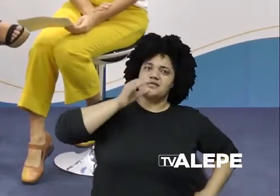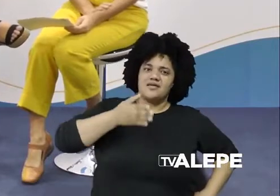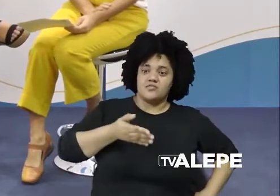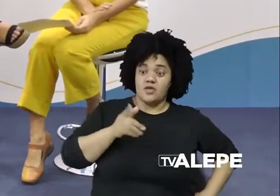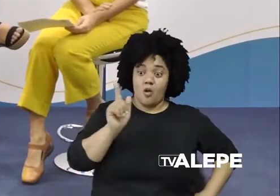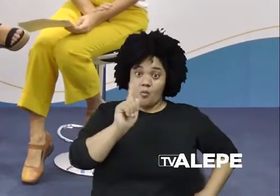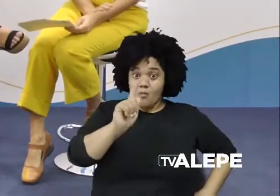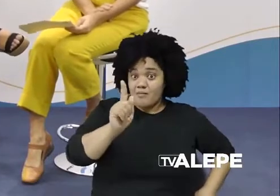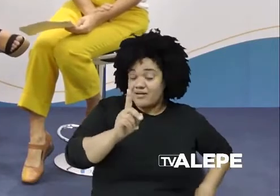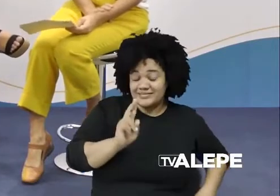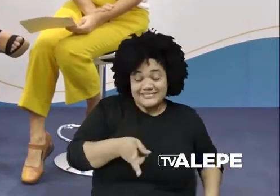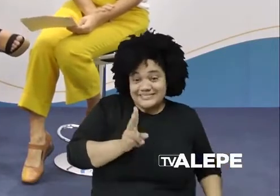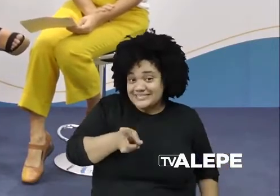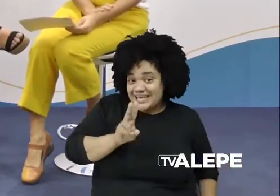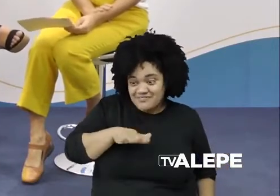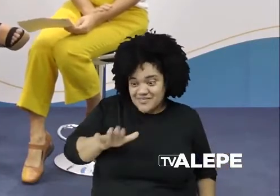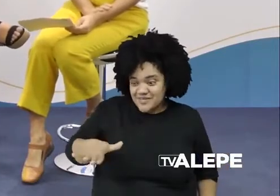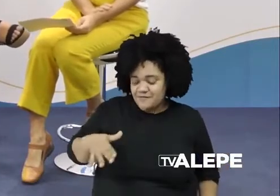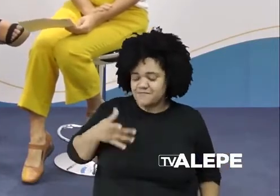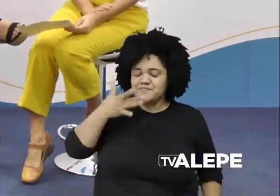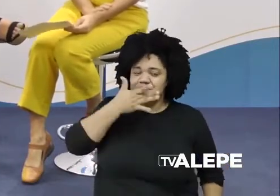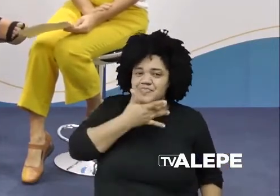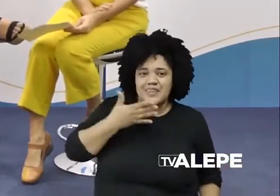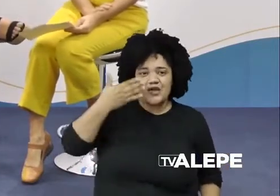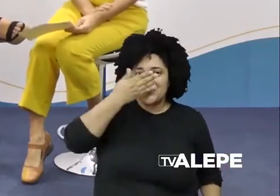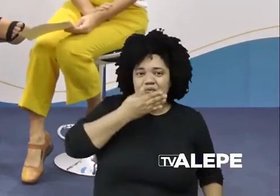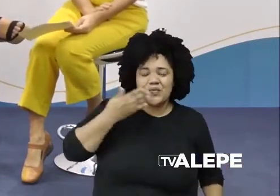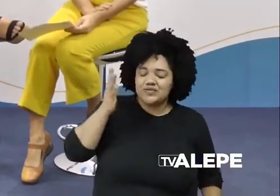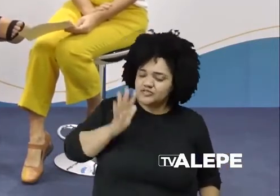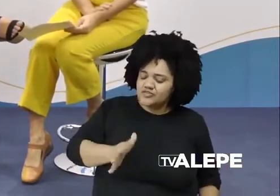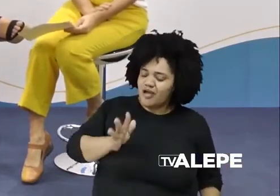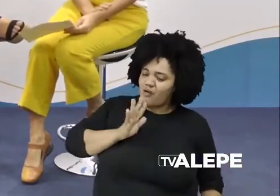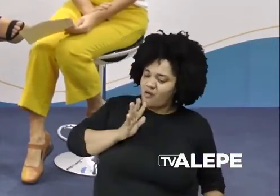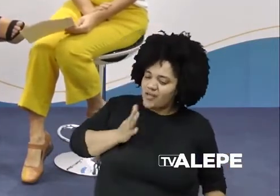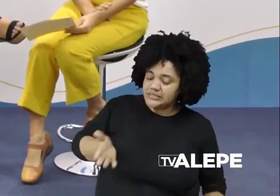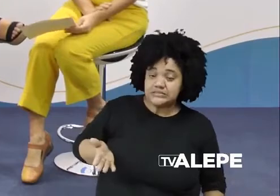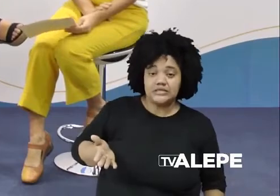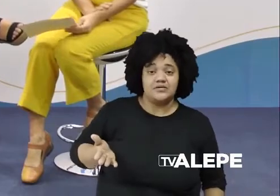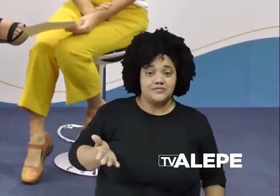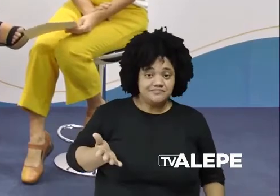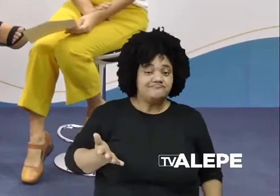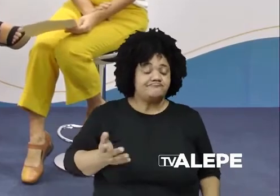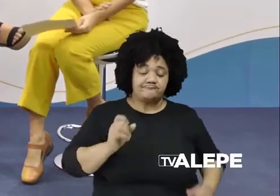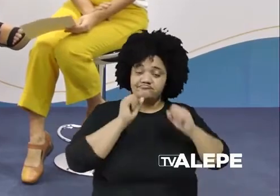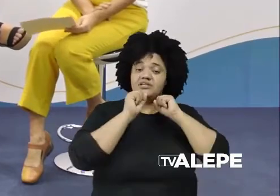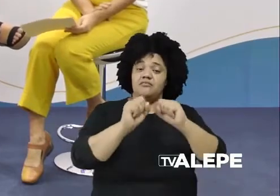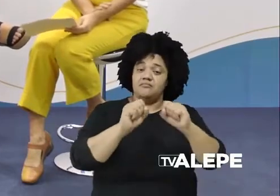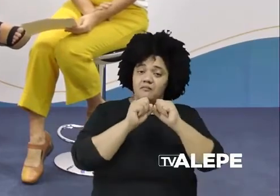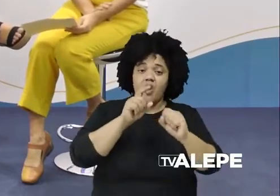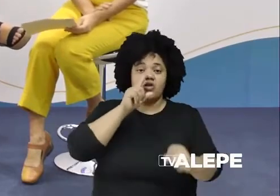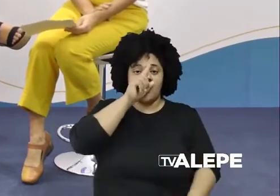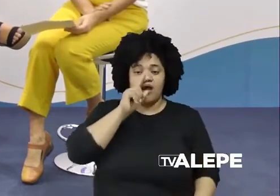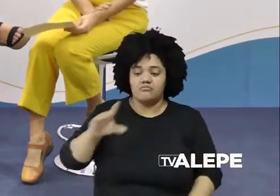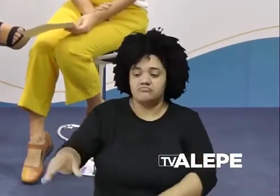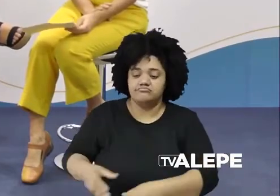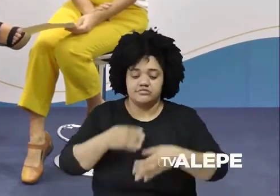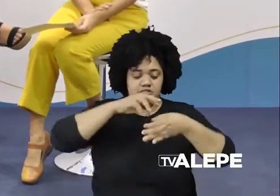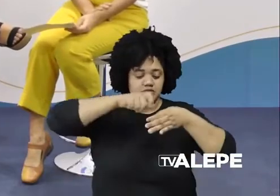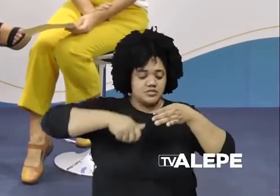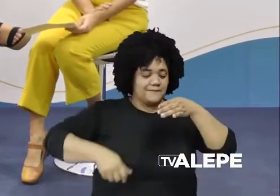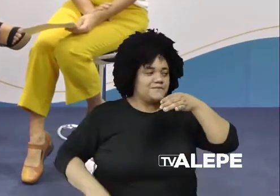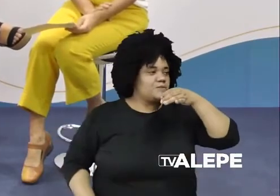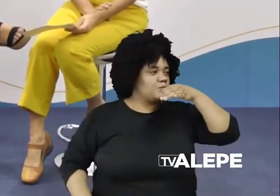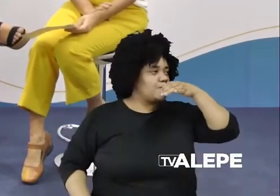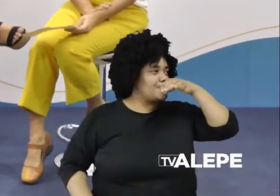alimento. E o refrigerante, geralmente, né, o doce, para a criança que já conheceu, ela pode correr o risco